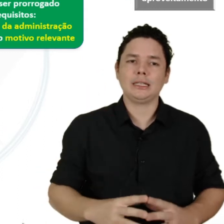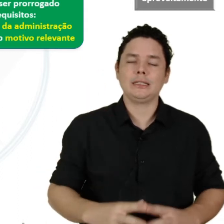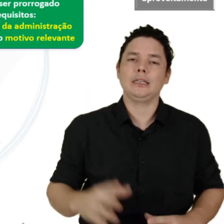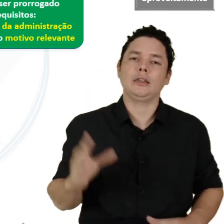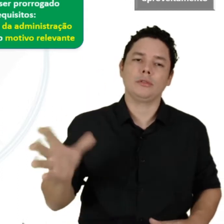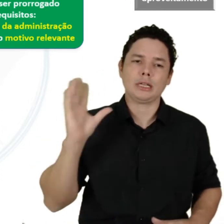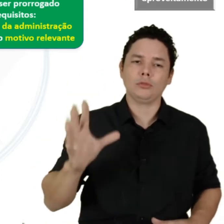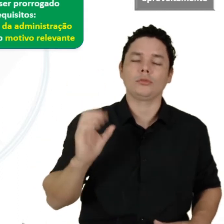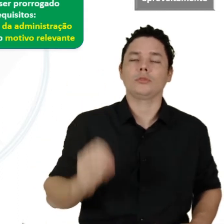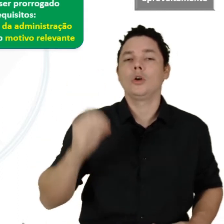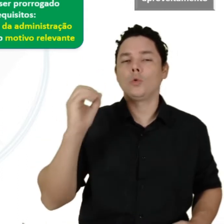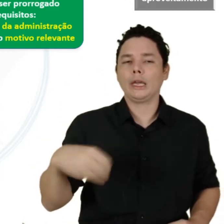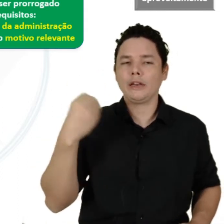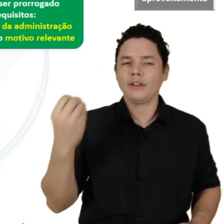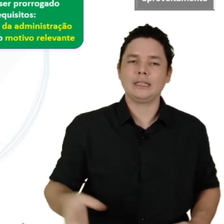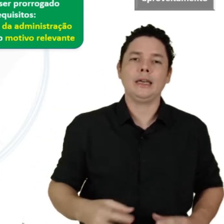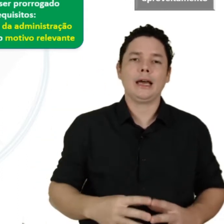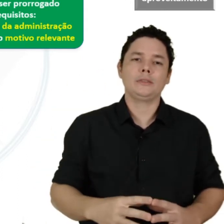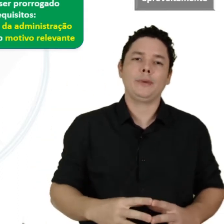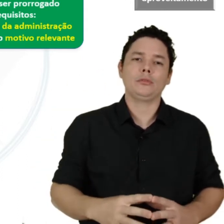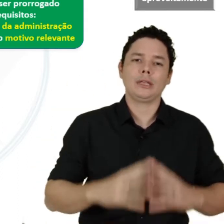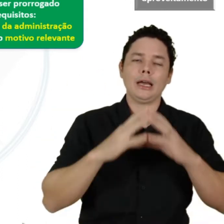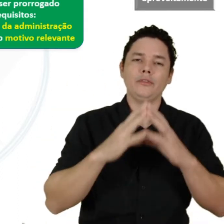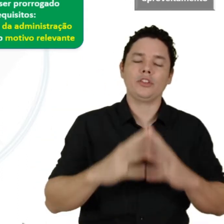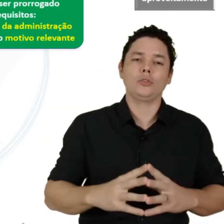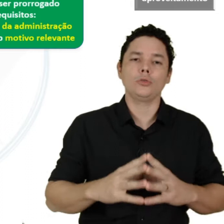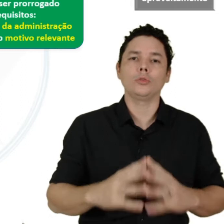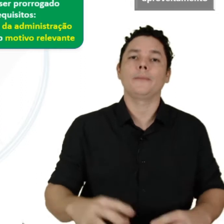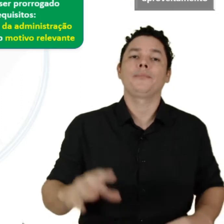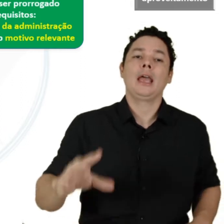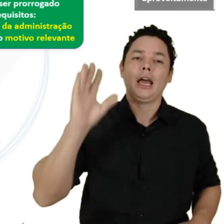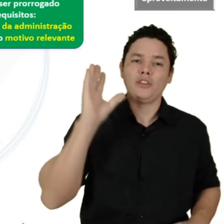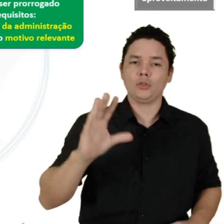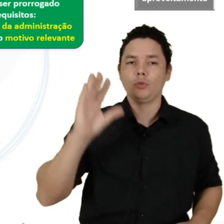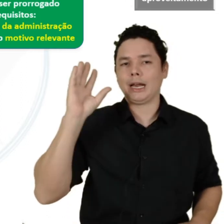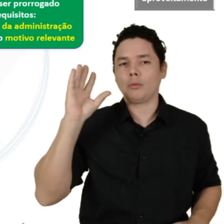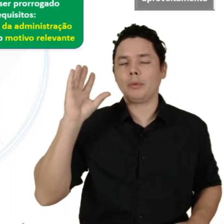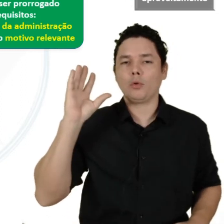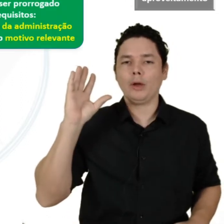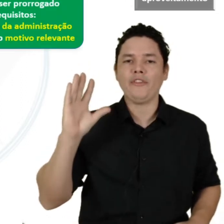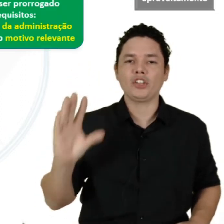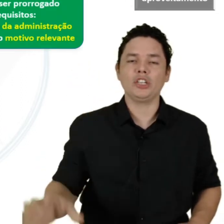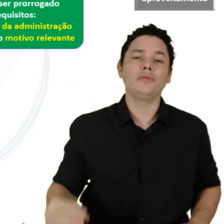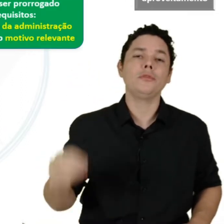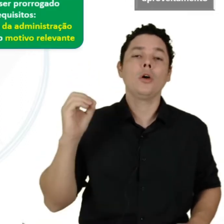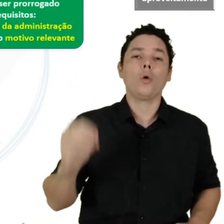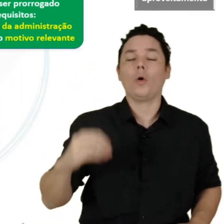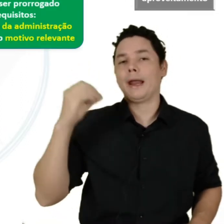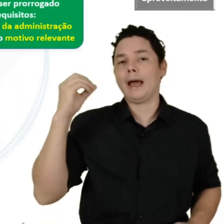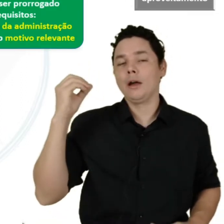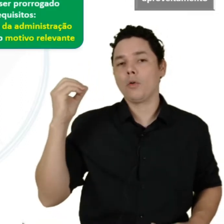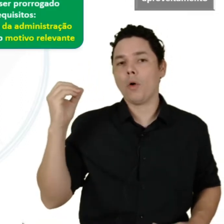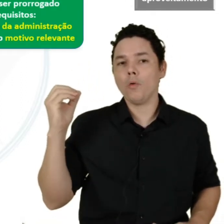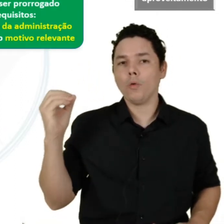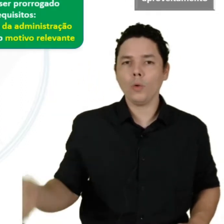de 75, o Estatuto. O que ele vai dizer a respeito da investidura? A investidura em cargo público efetivo